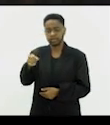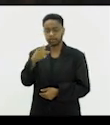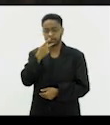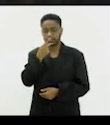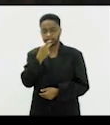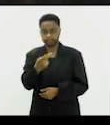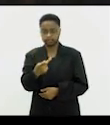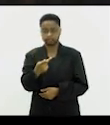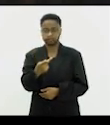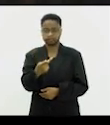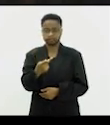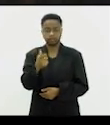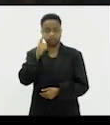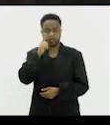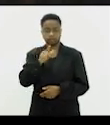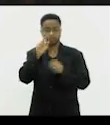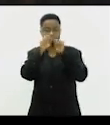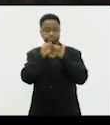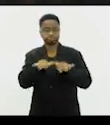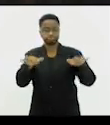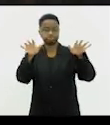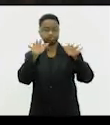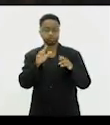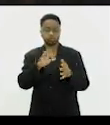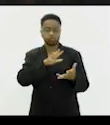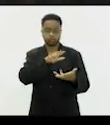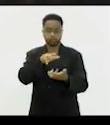consegue exalar para o mundo inteiro.